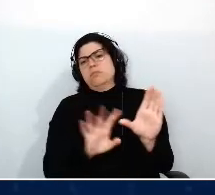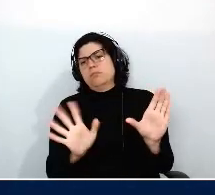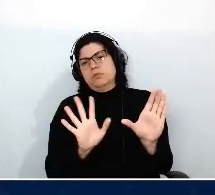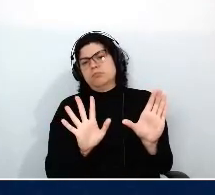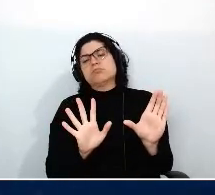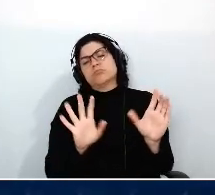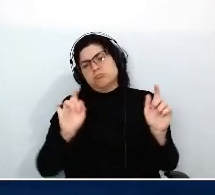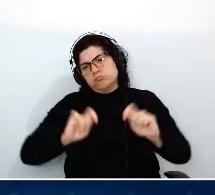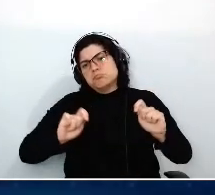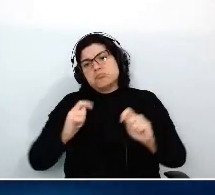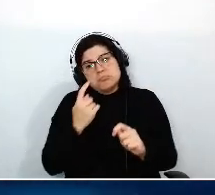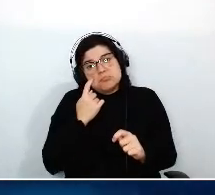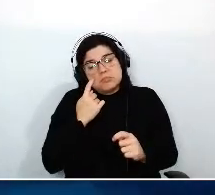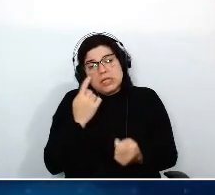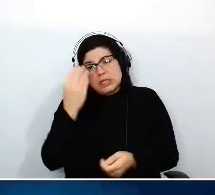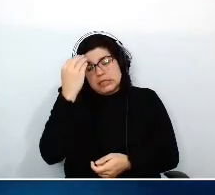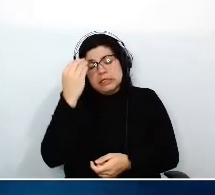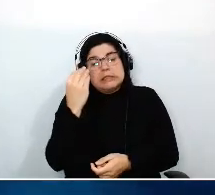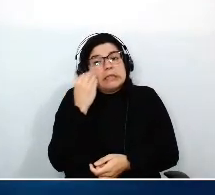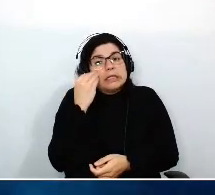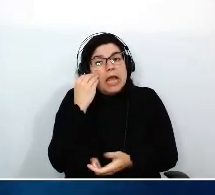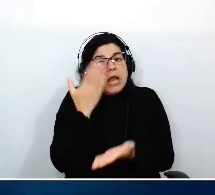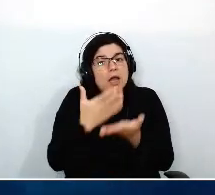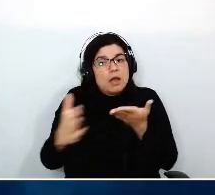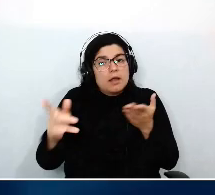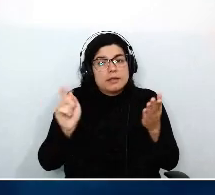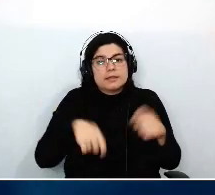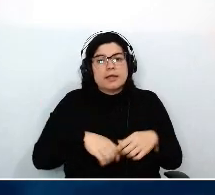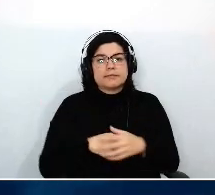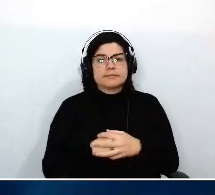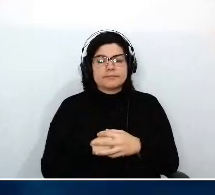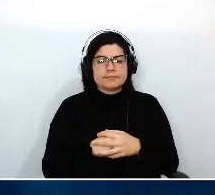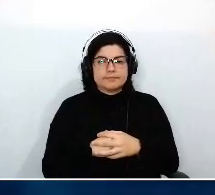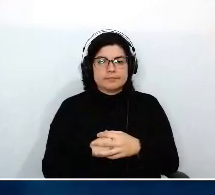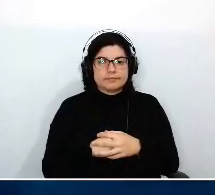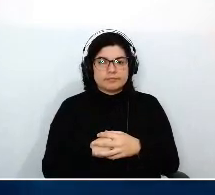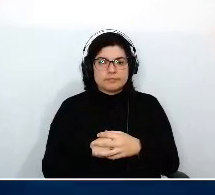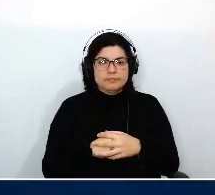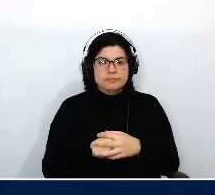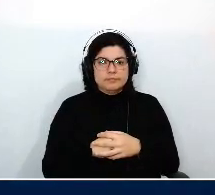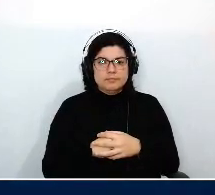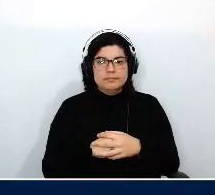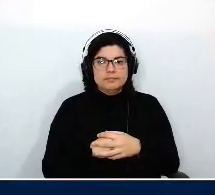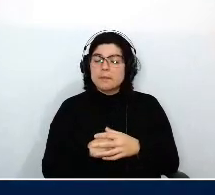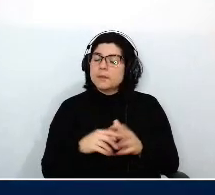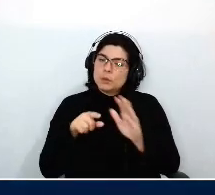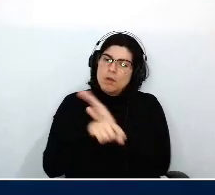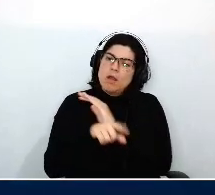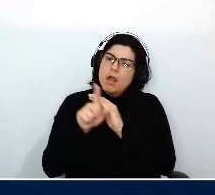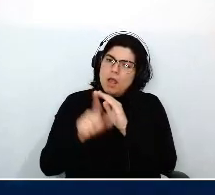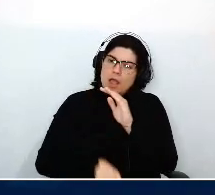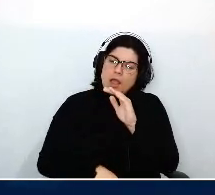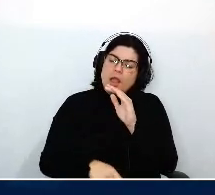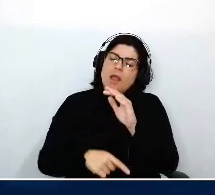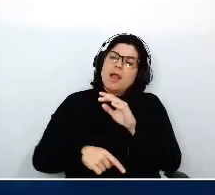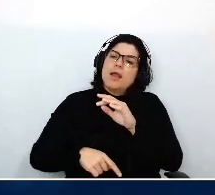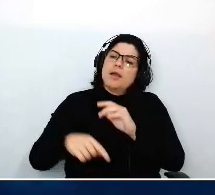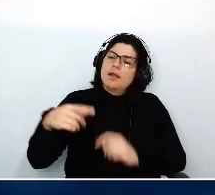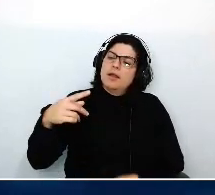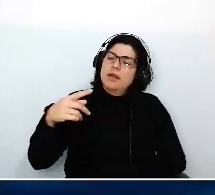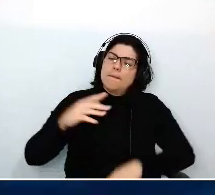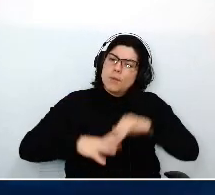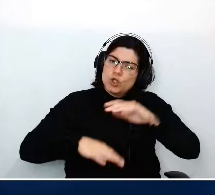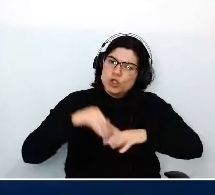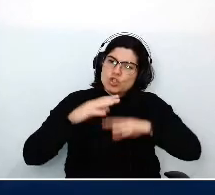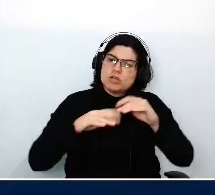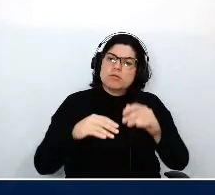Show demais. O FEL já é production ready? Não, não é production ready. Tá, cuidado. Mais perguntas, pessoal? Vamos lá.